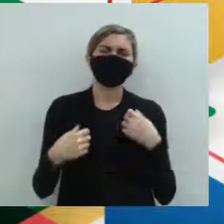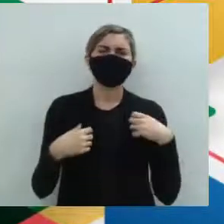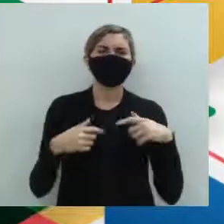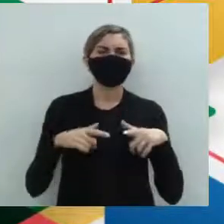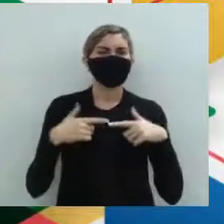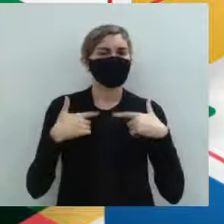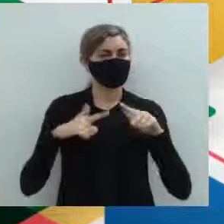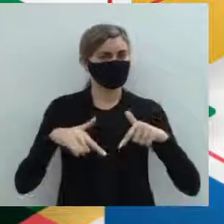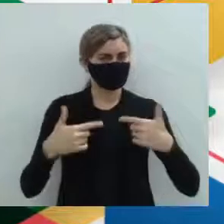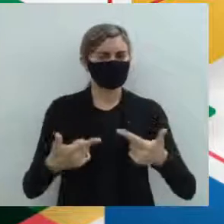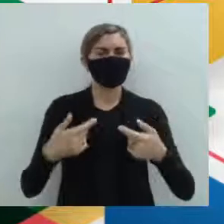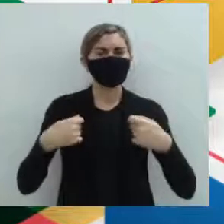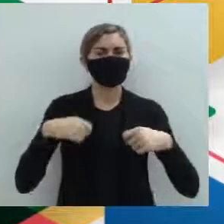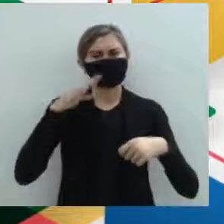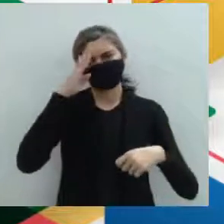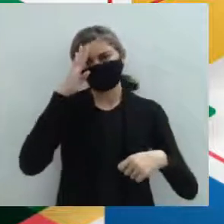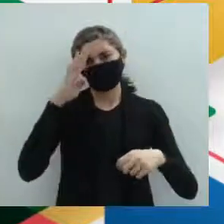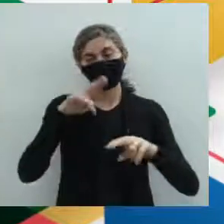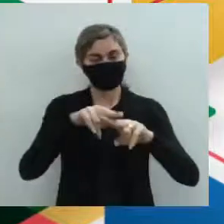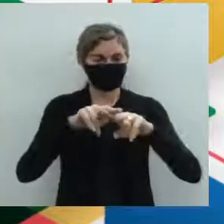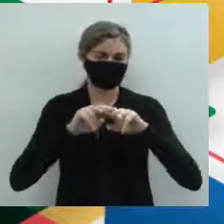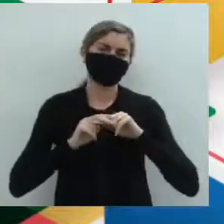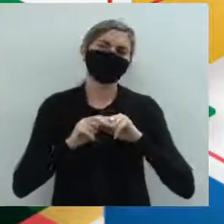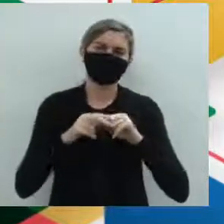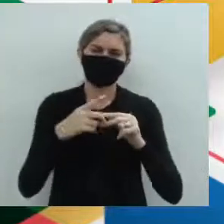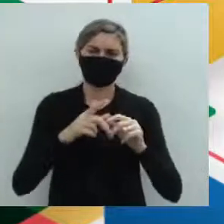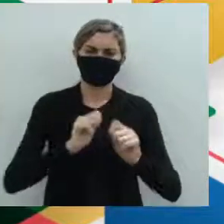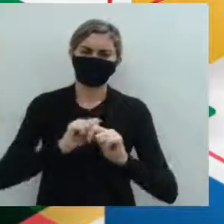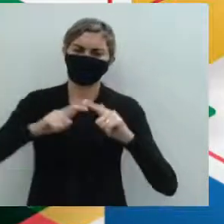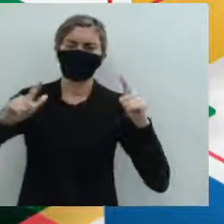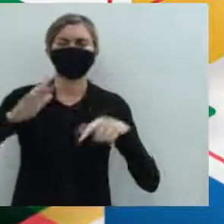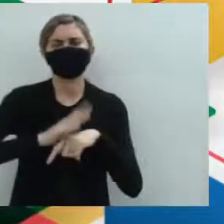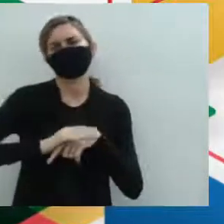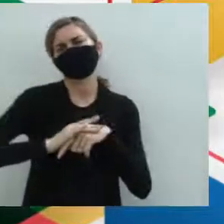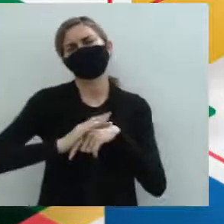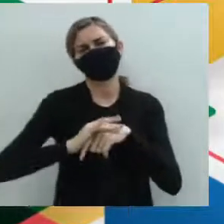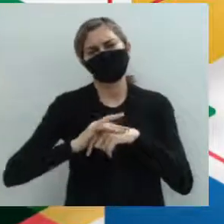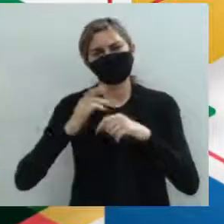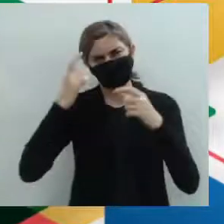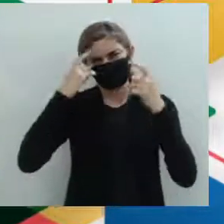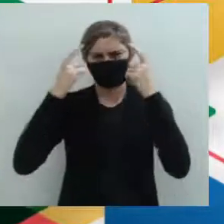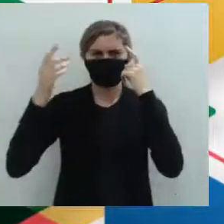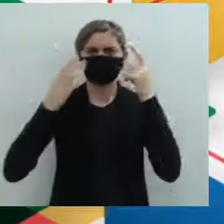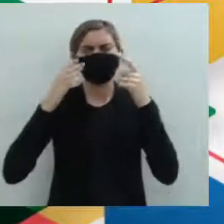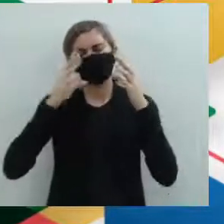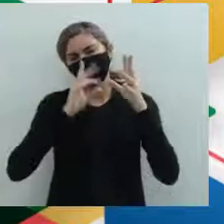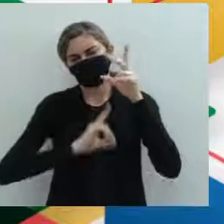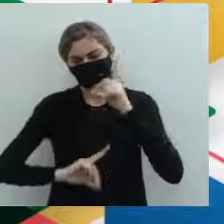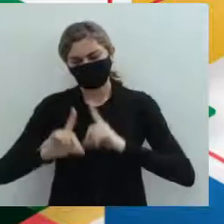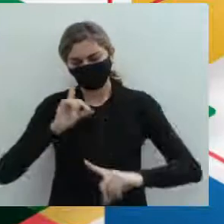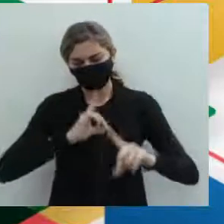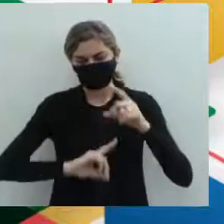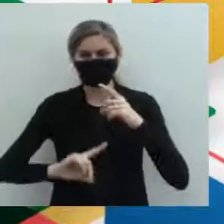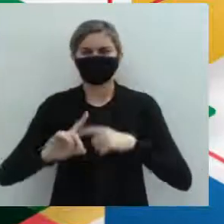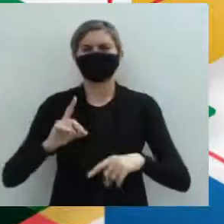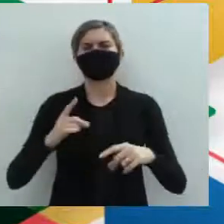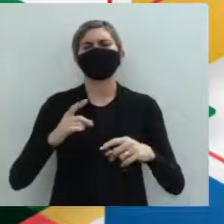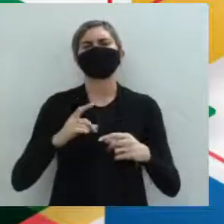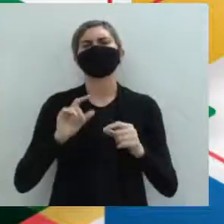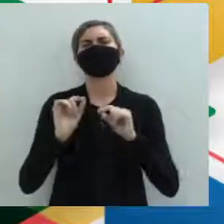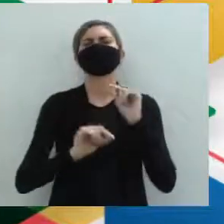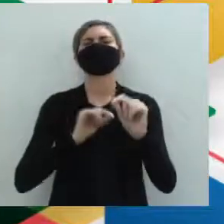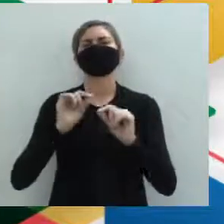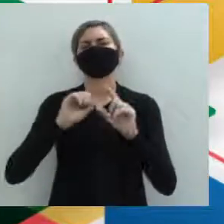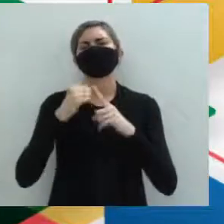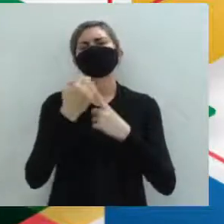máximo, seria a principal razão para a explosão de doenças neuronais, entre elas a depressão, tá certo? Hugo, o que é